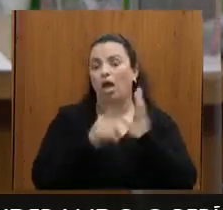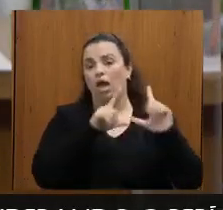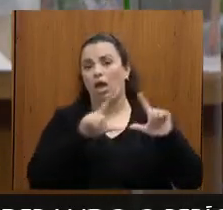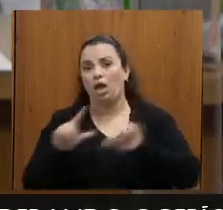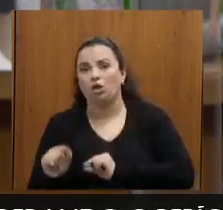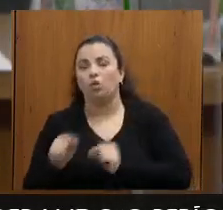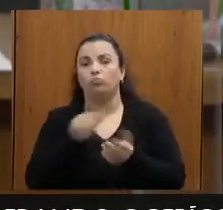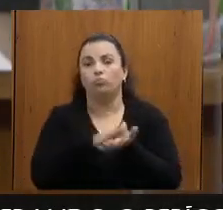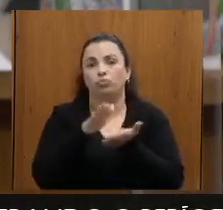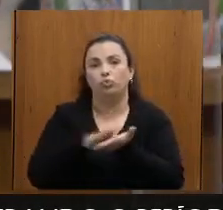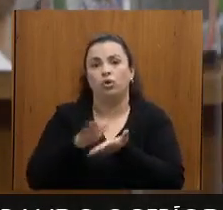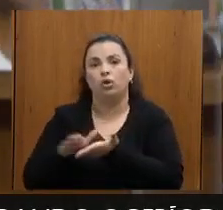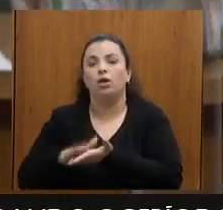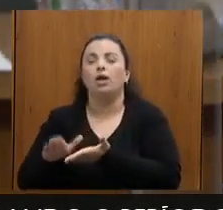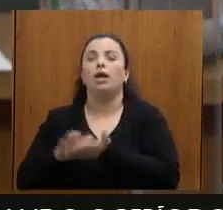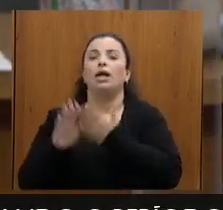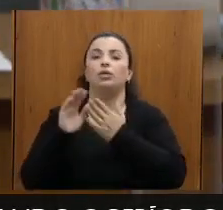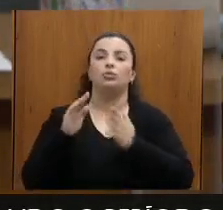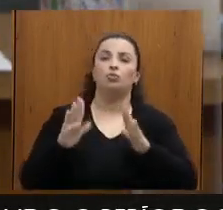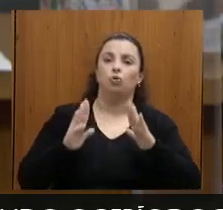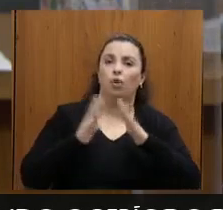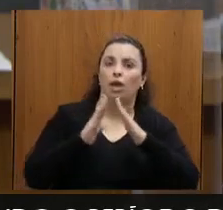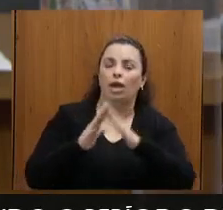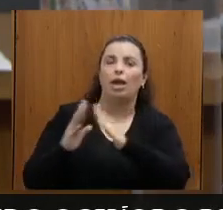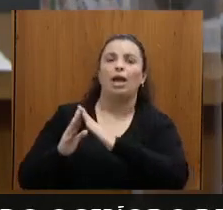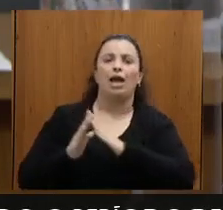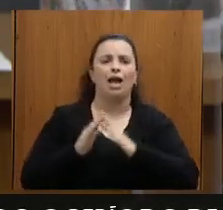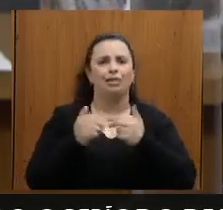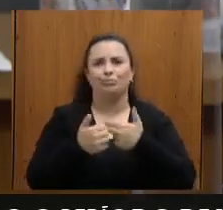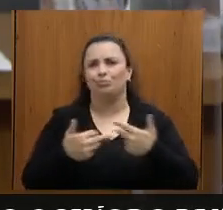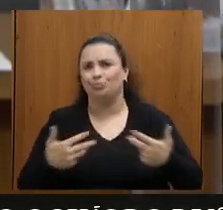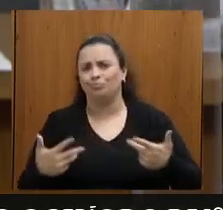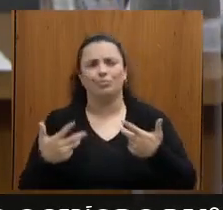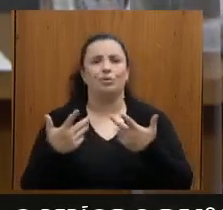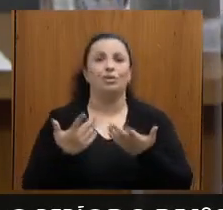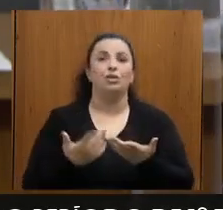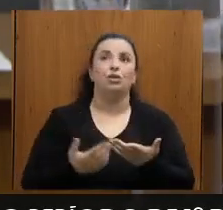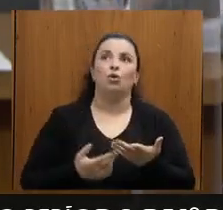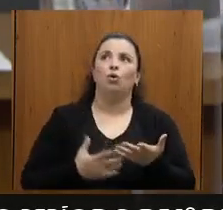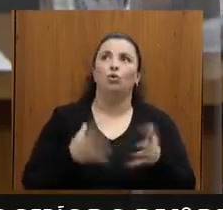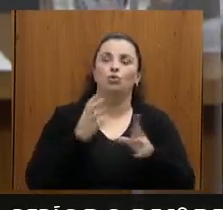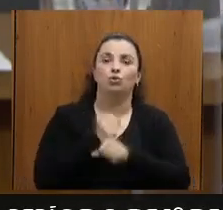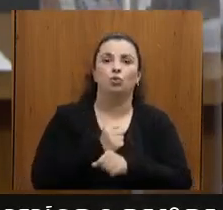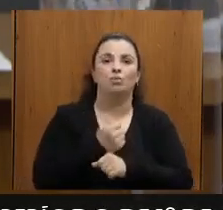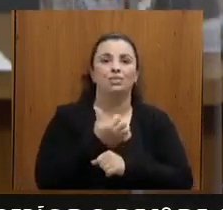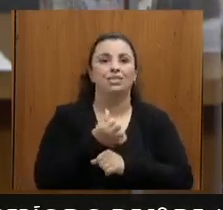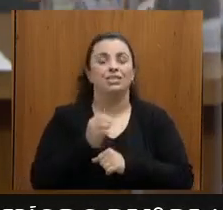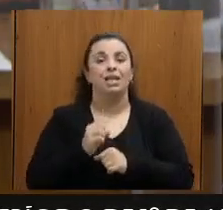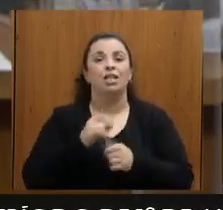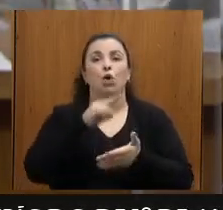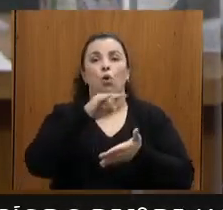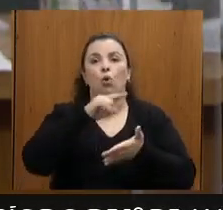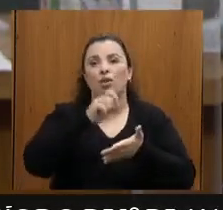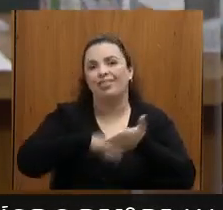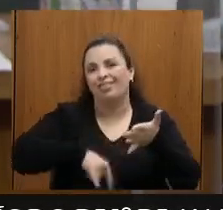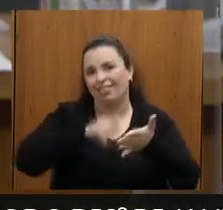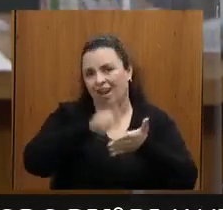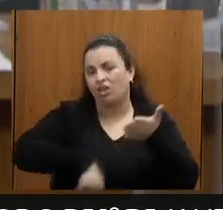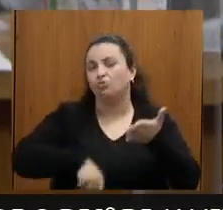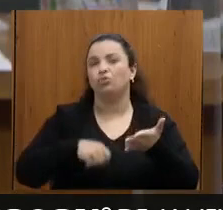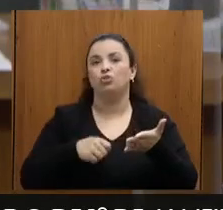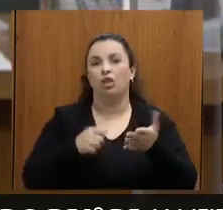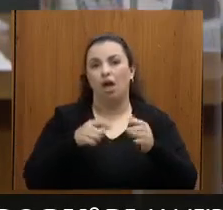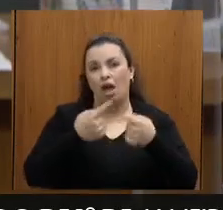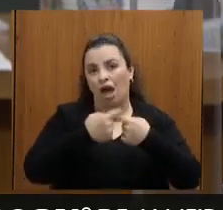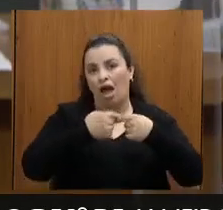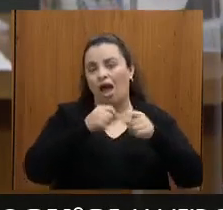,8 milhões com a extinção de quase 60 contratos de locação. Fizemos a cessão e permissão gratuita